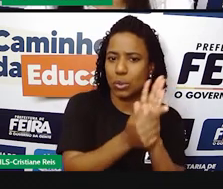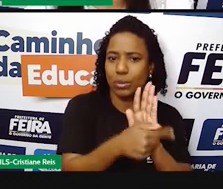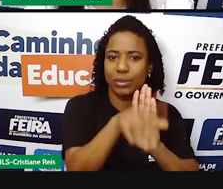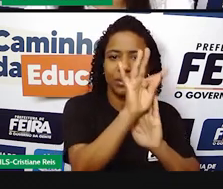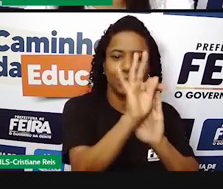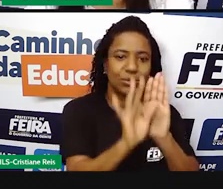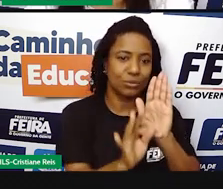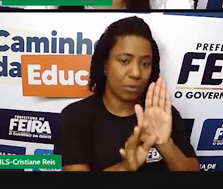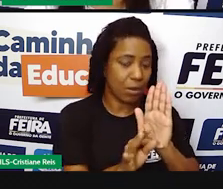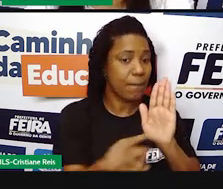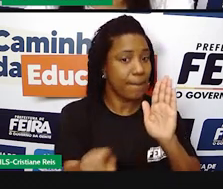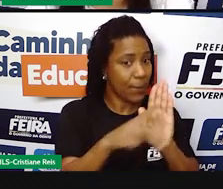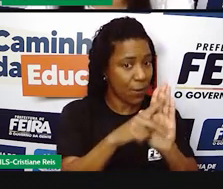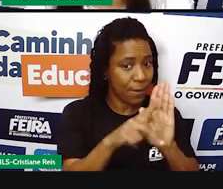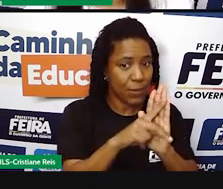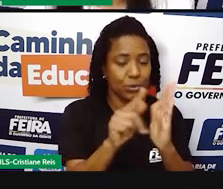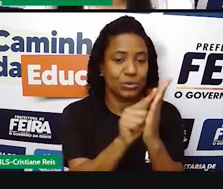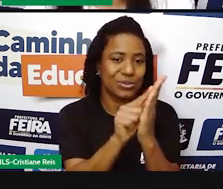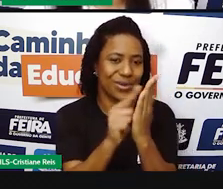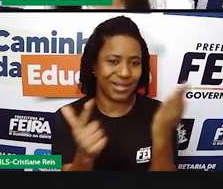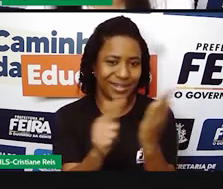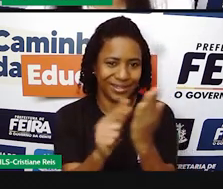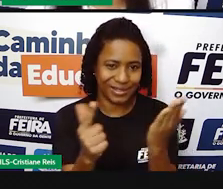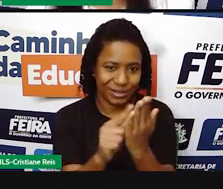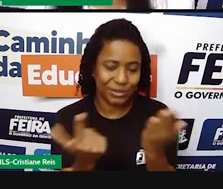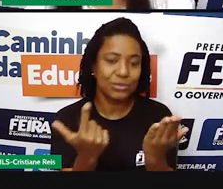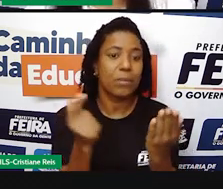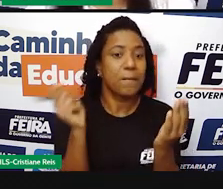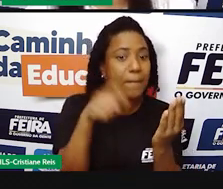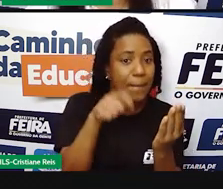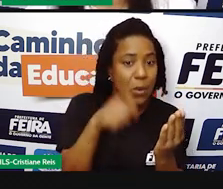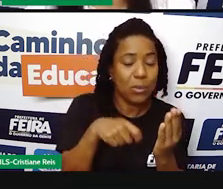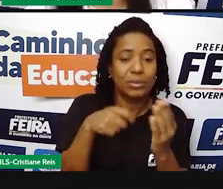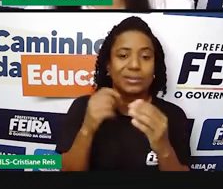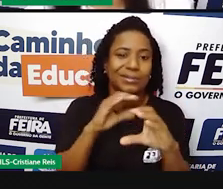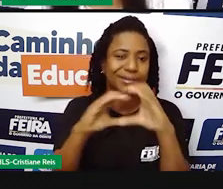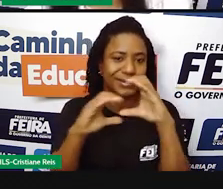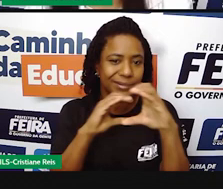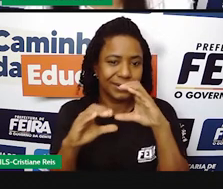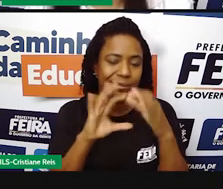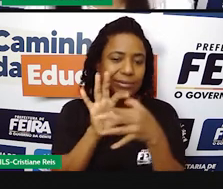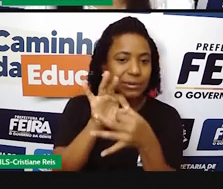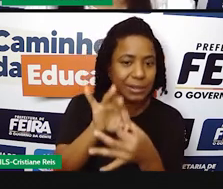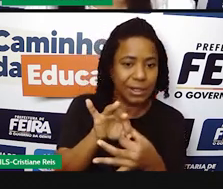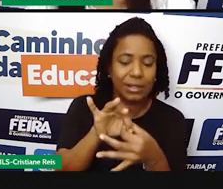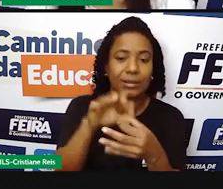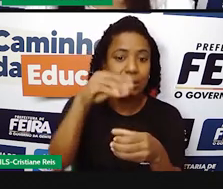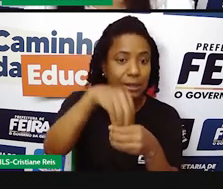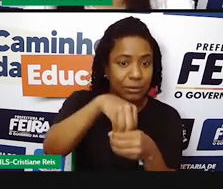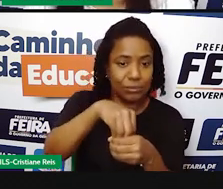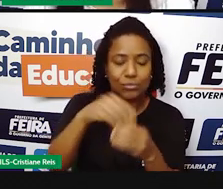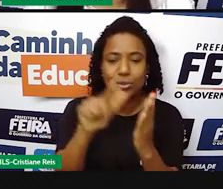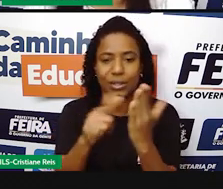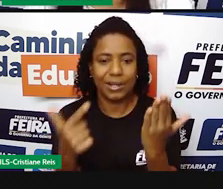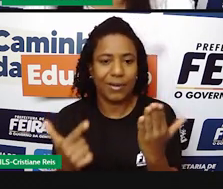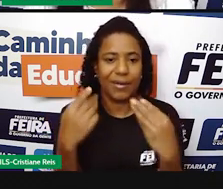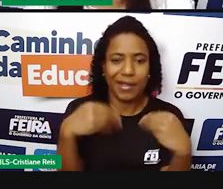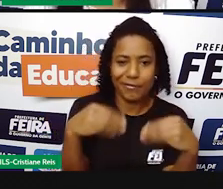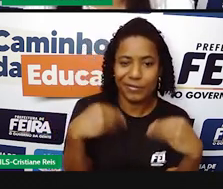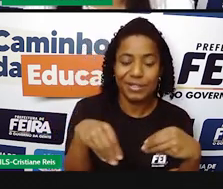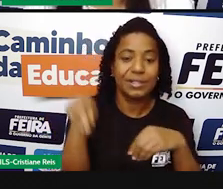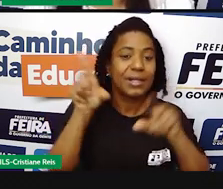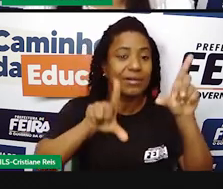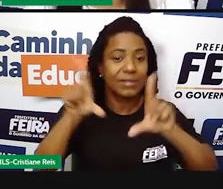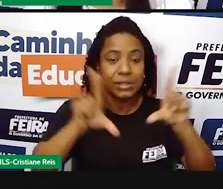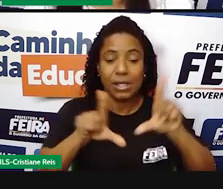textual jornalístico não literário, veiculado nos meios de comunicação, como jornais, revistas,